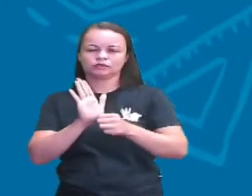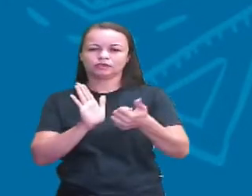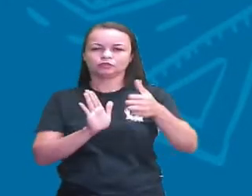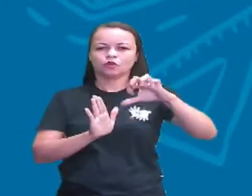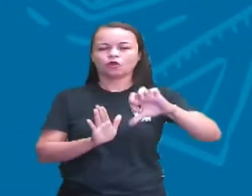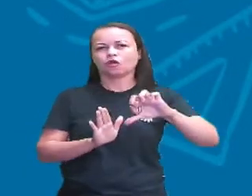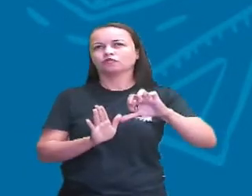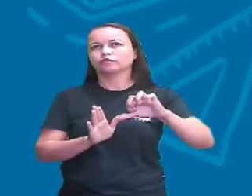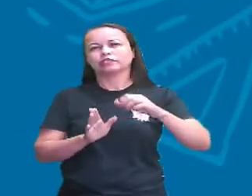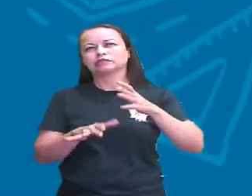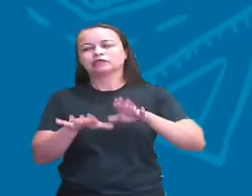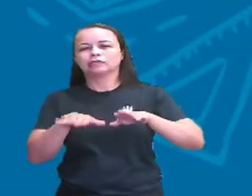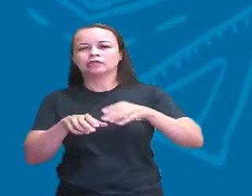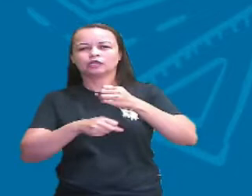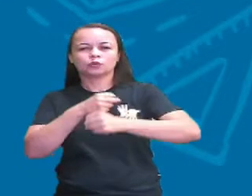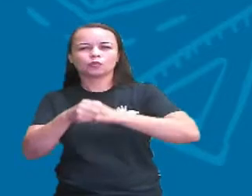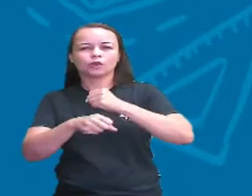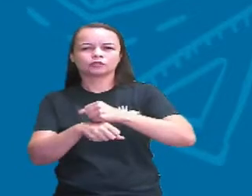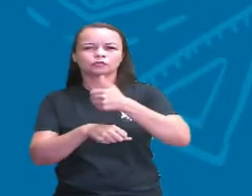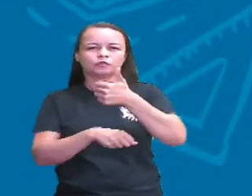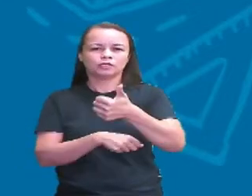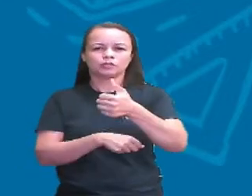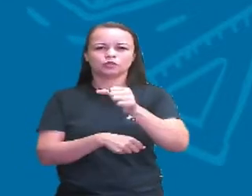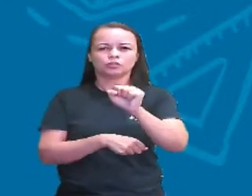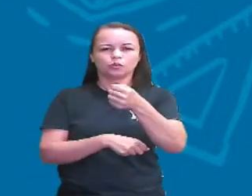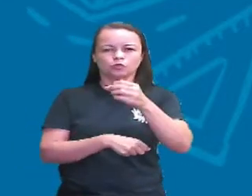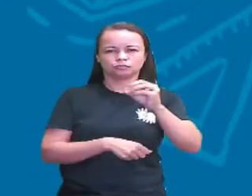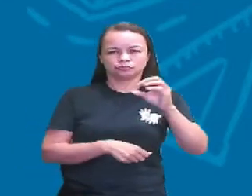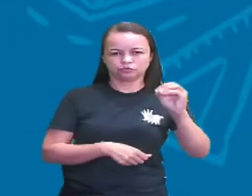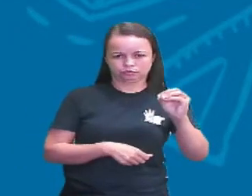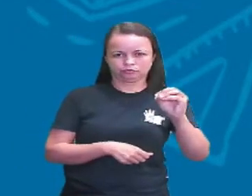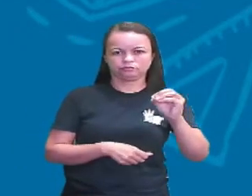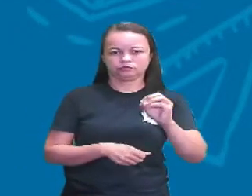de 1800. Tá?